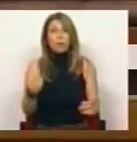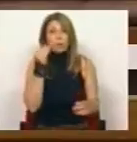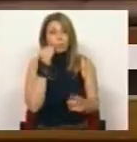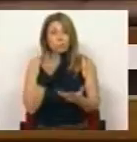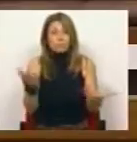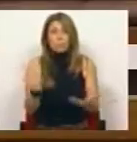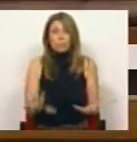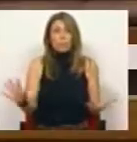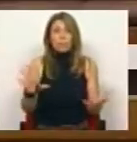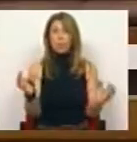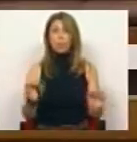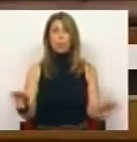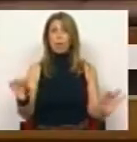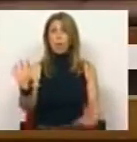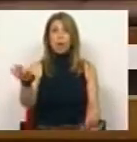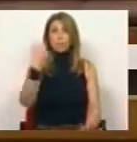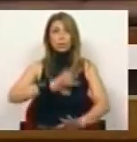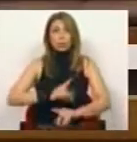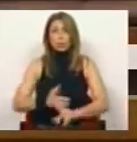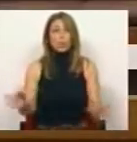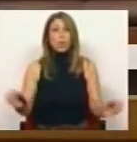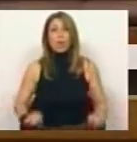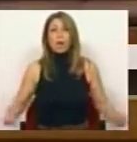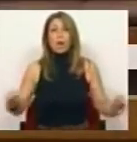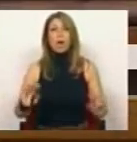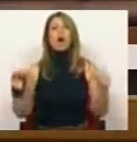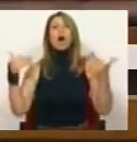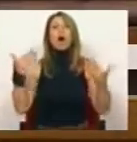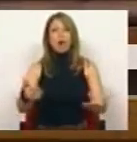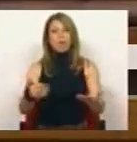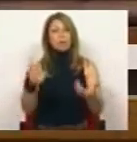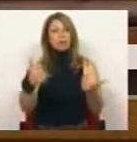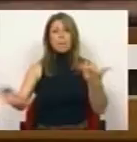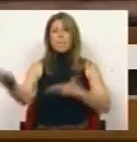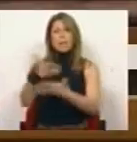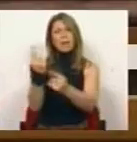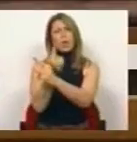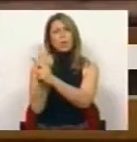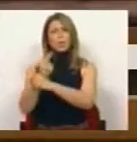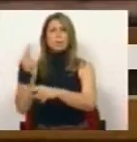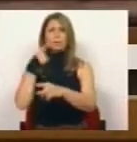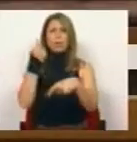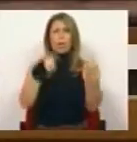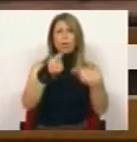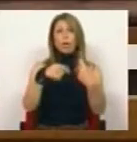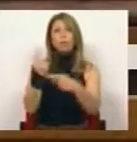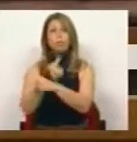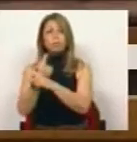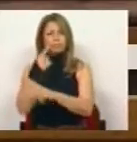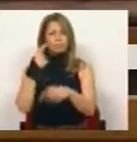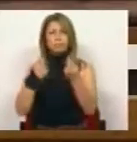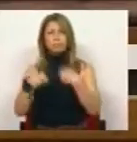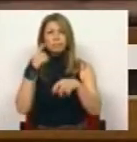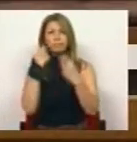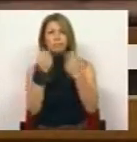não têm forma de fazer outras opções. A oferta em mercado aquilo que encontramos nas bancas de venda